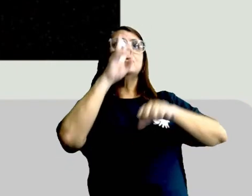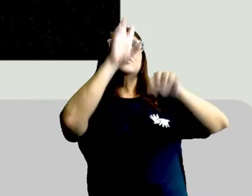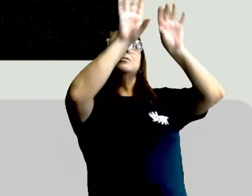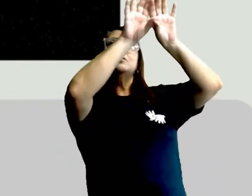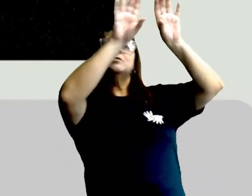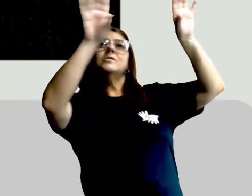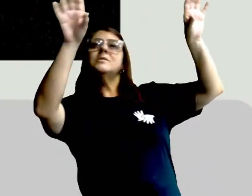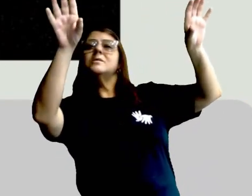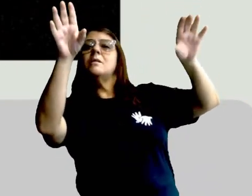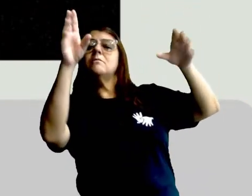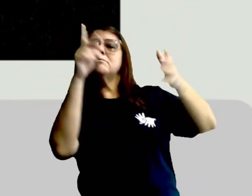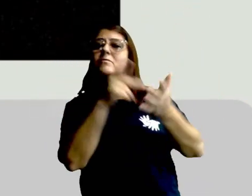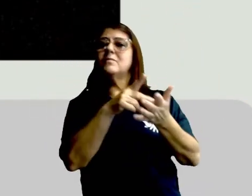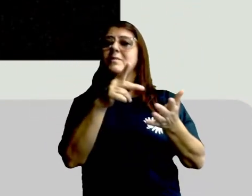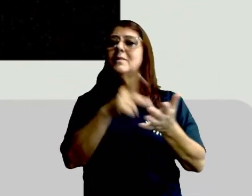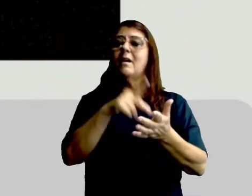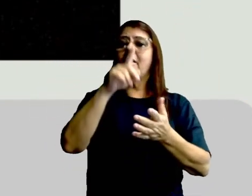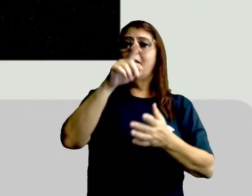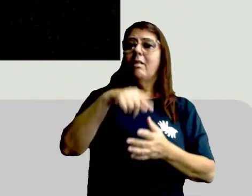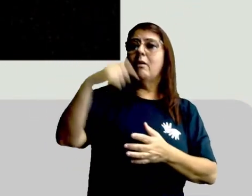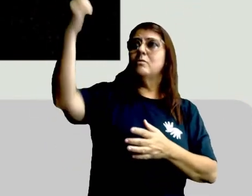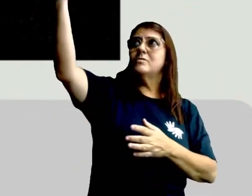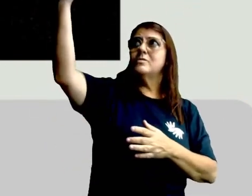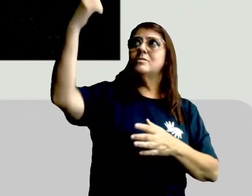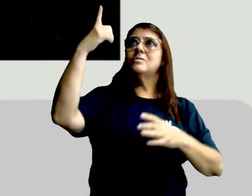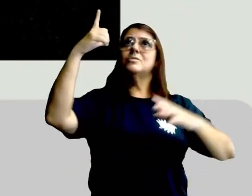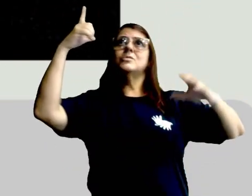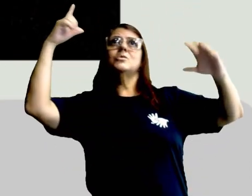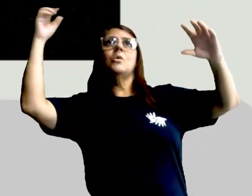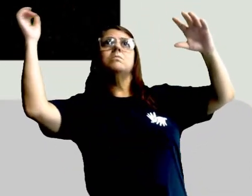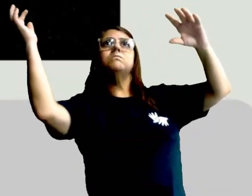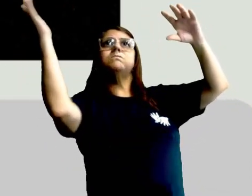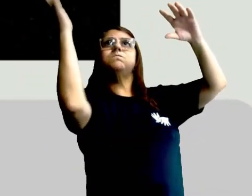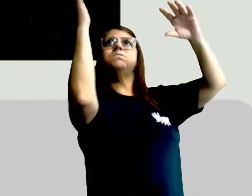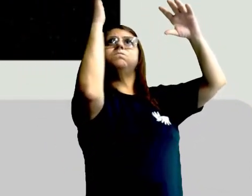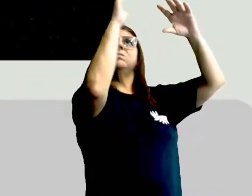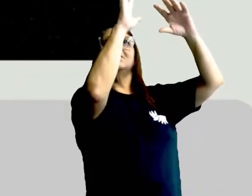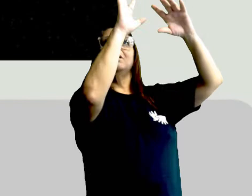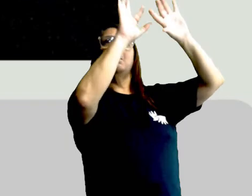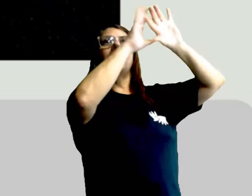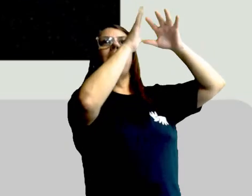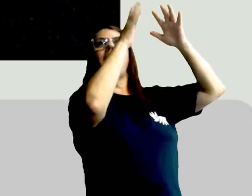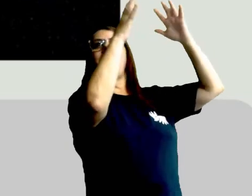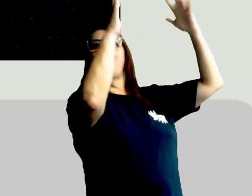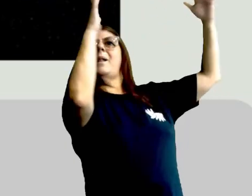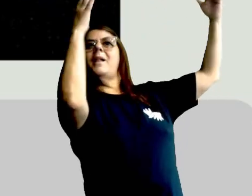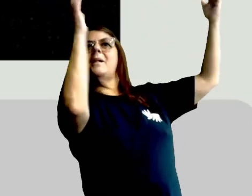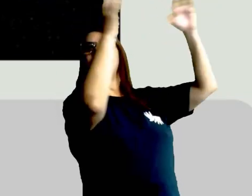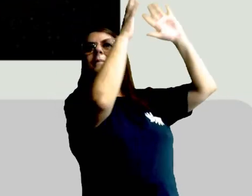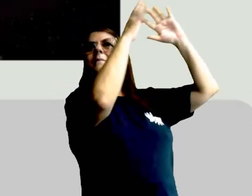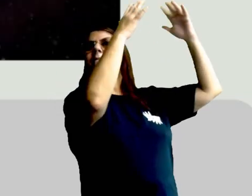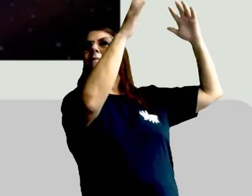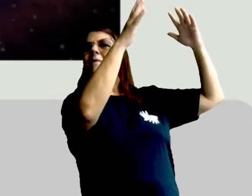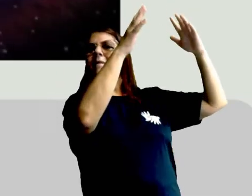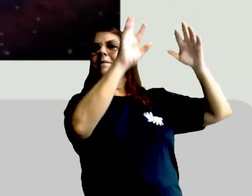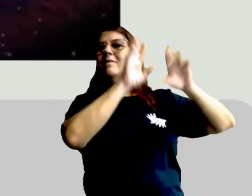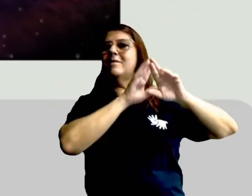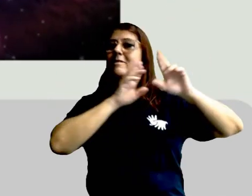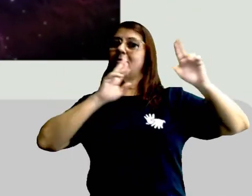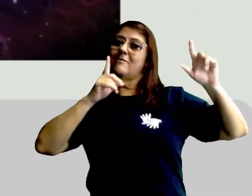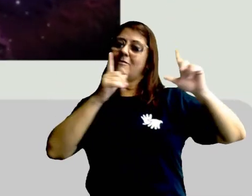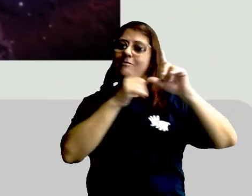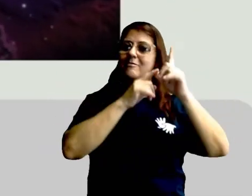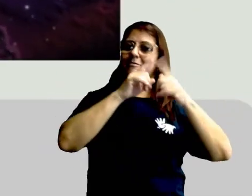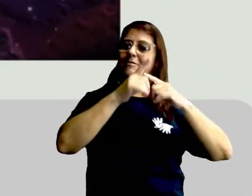estamos vendo, na verdade, a luz solar refletida nesses planetas, que não geram a própria luz como as estrelas.